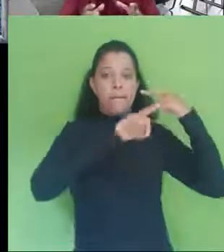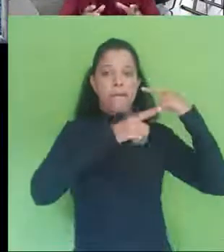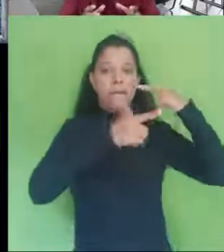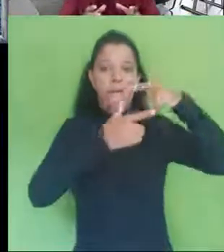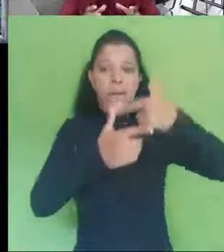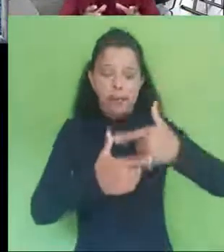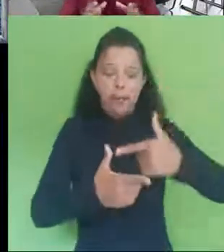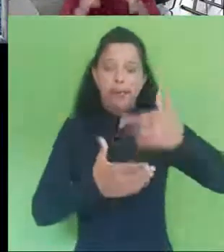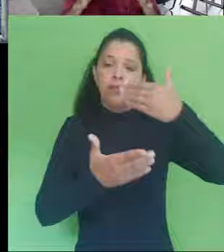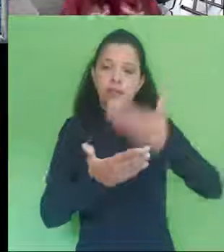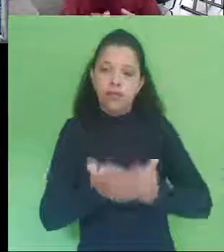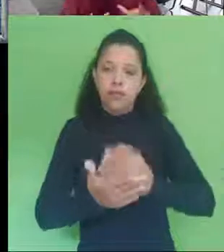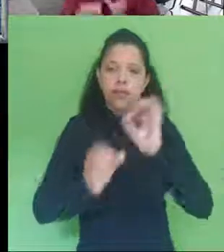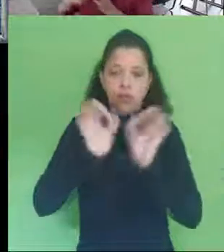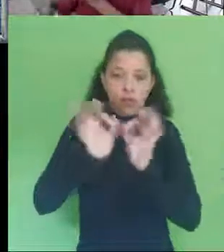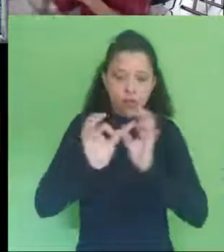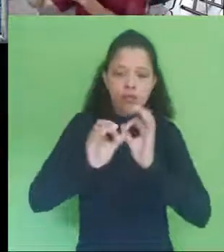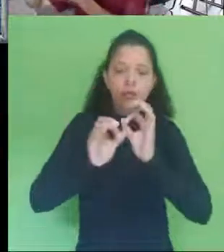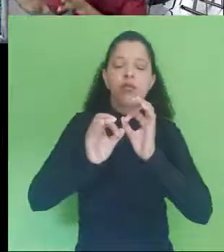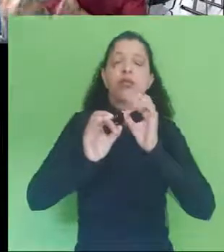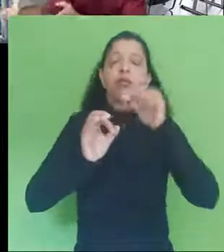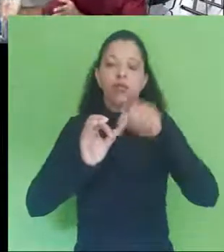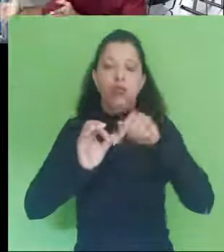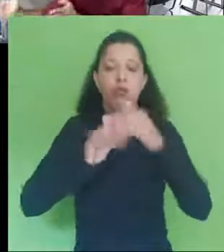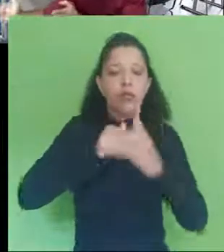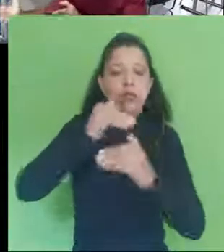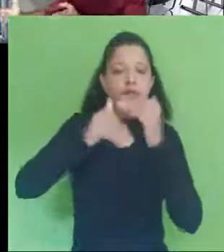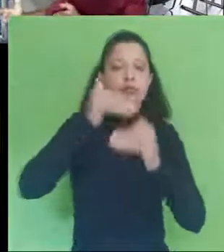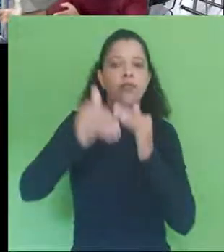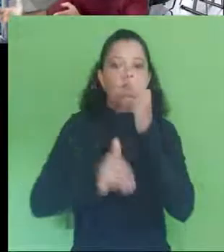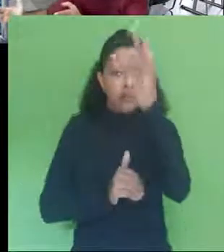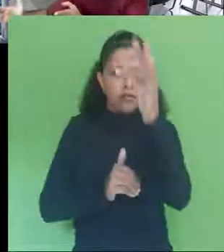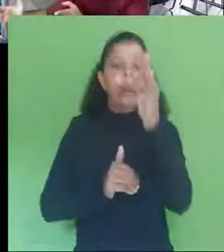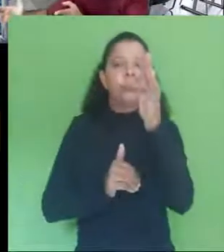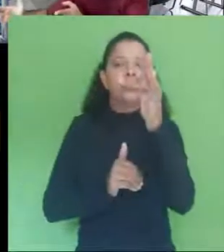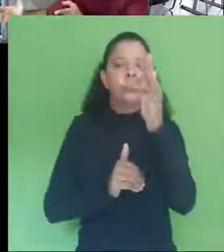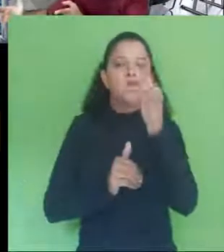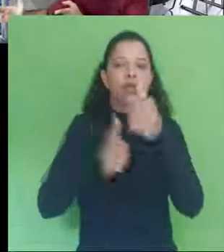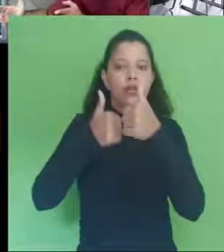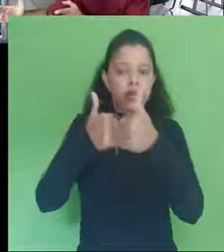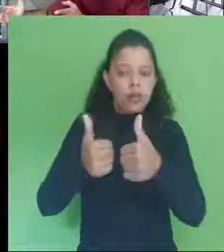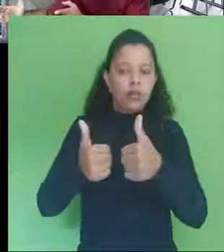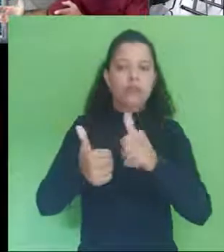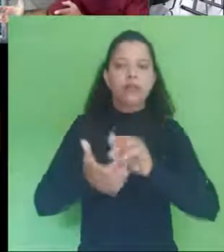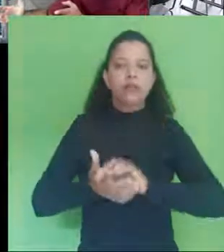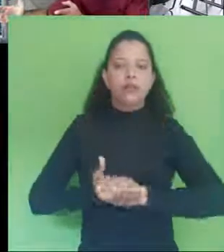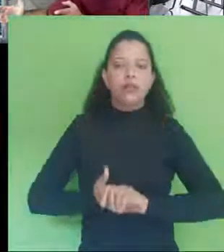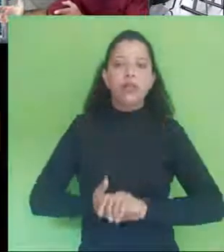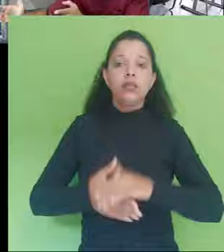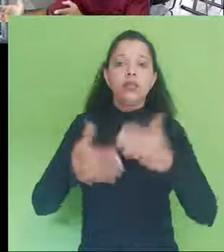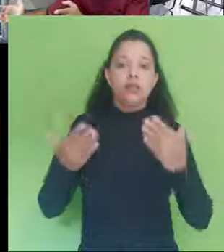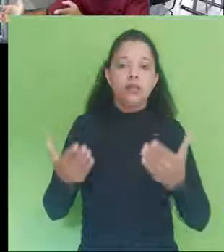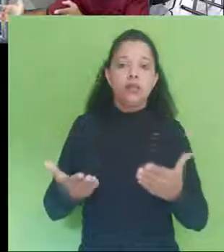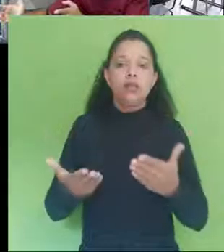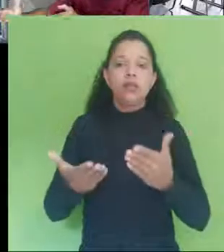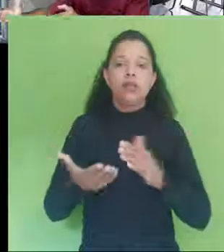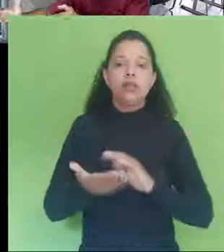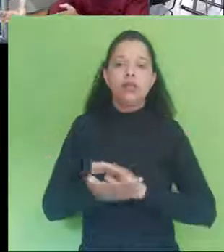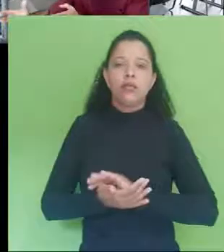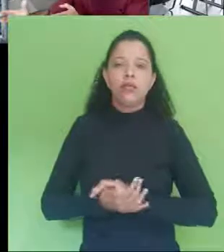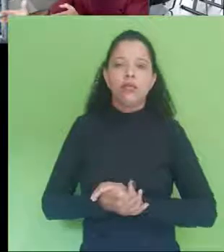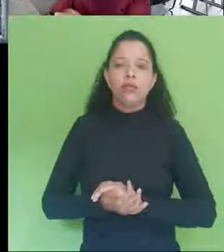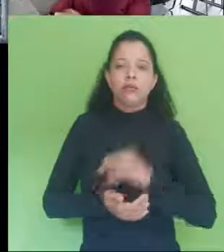Passado construiu o presente. O presente está construindo o futuro. Beleza?